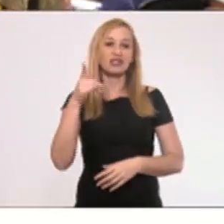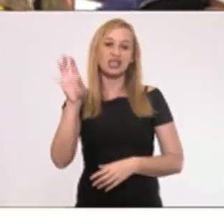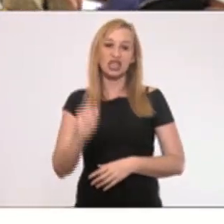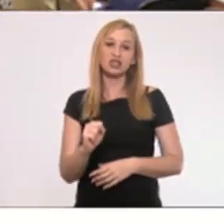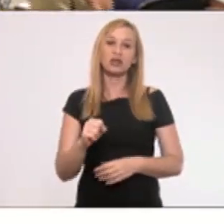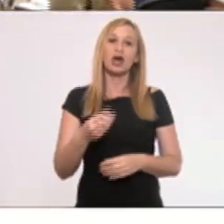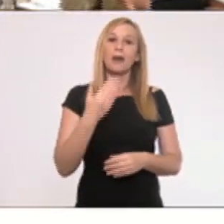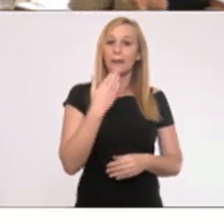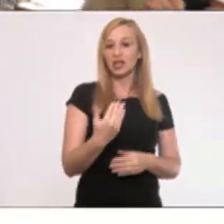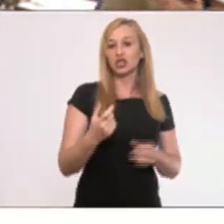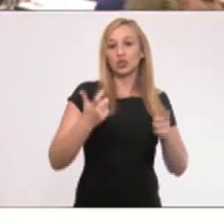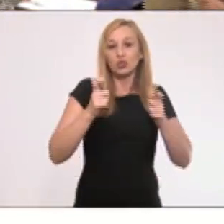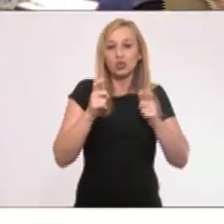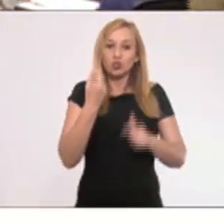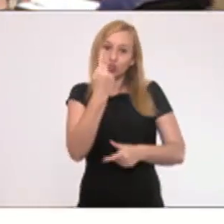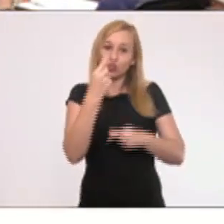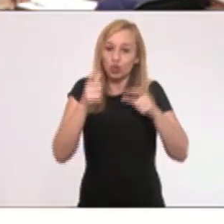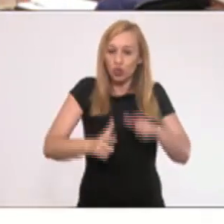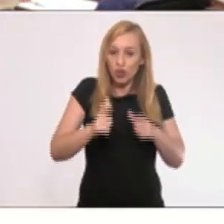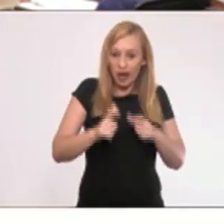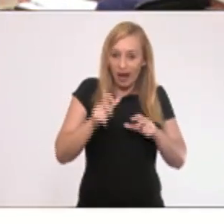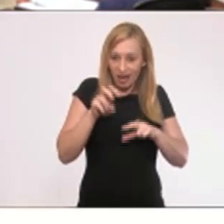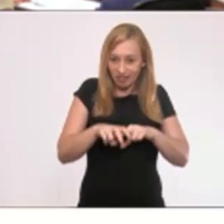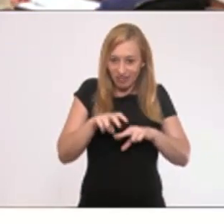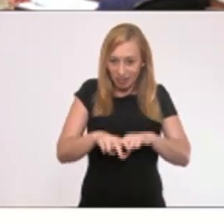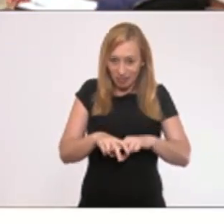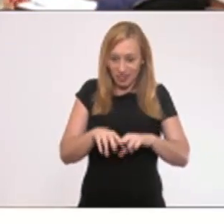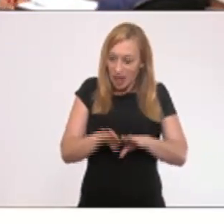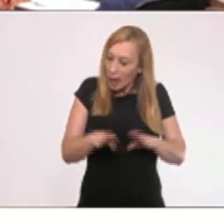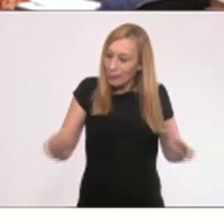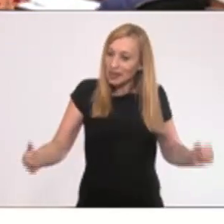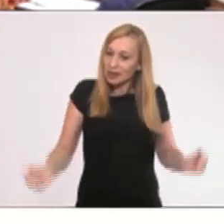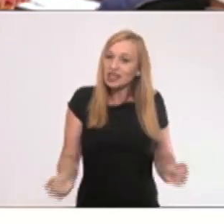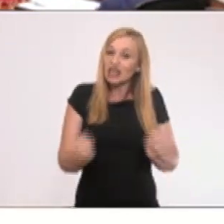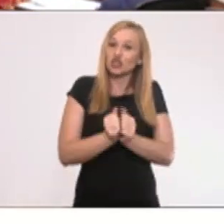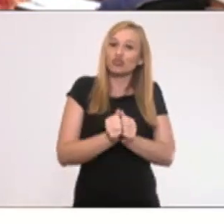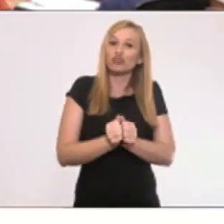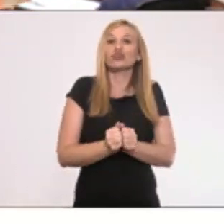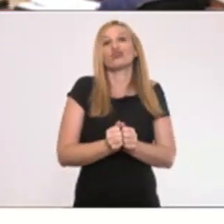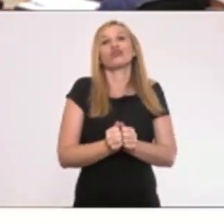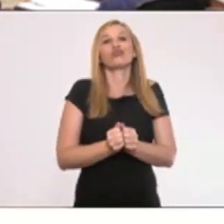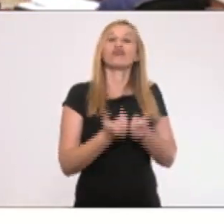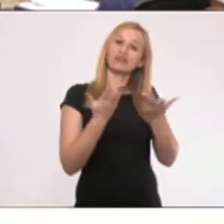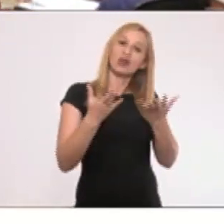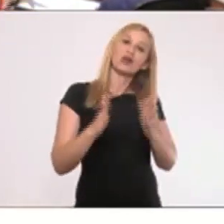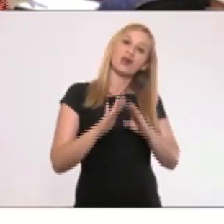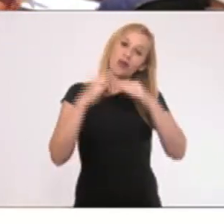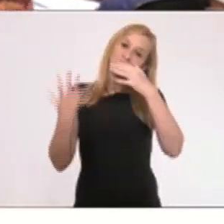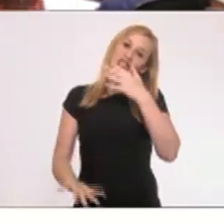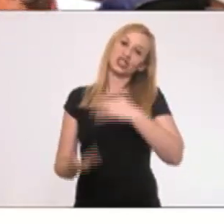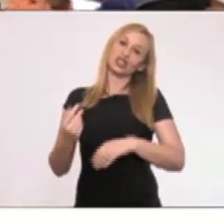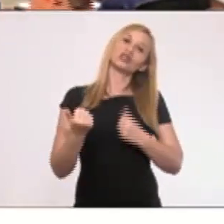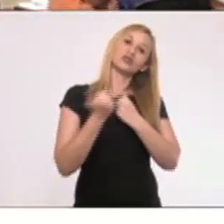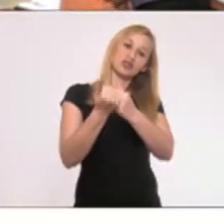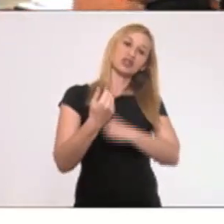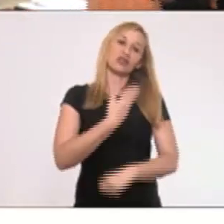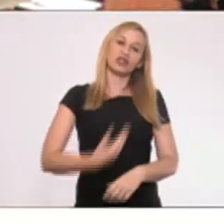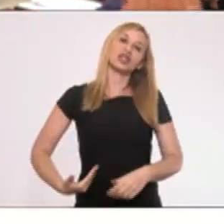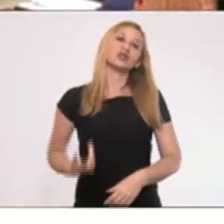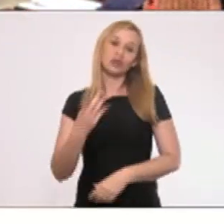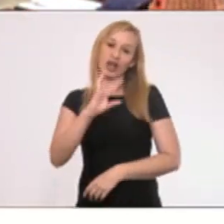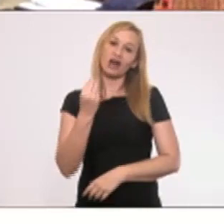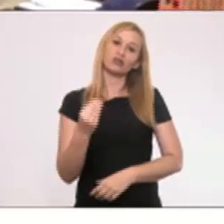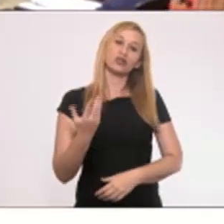mesa para poder, neste momento, estar junto com Vossa Excelência, homenageando o vice-governador Cláudio Castro,